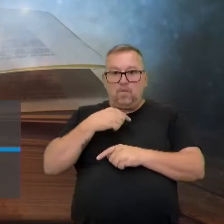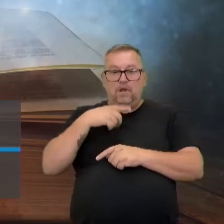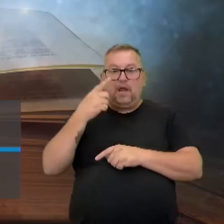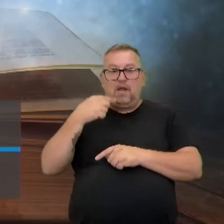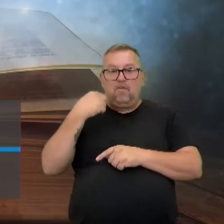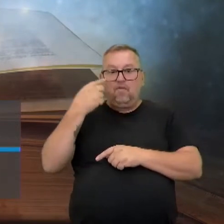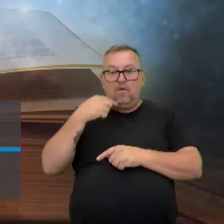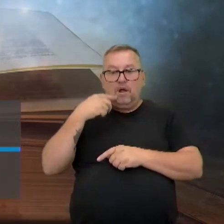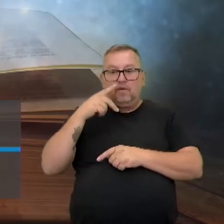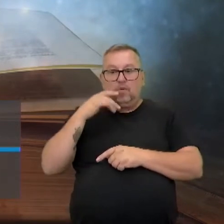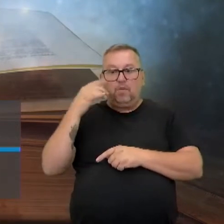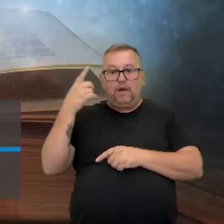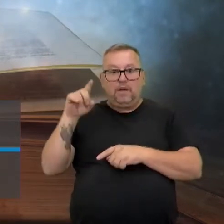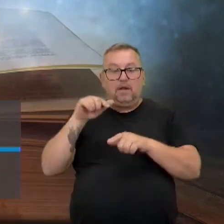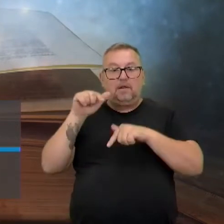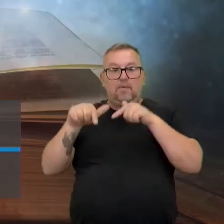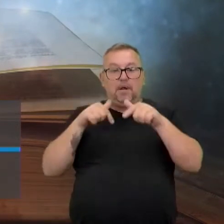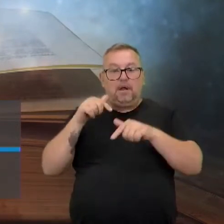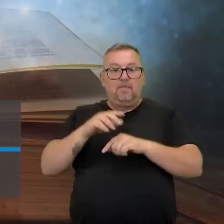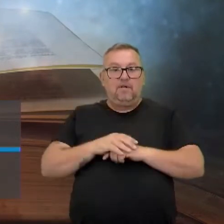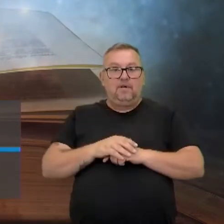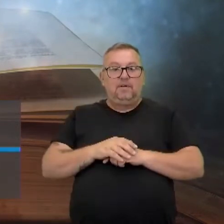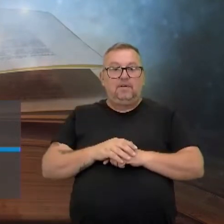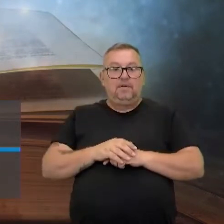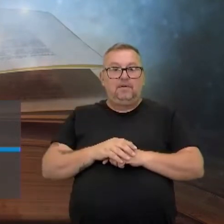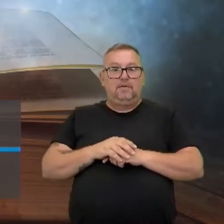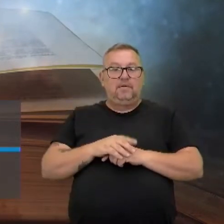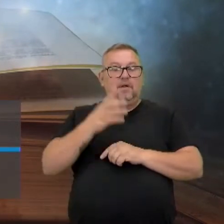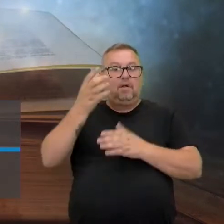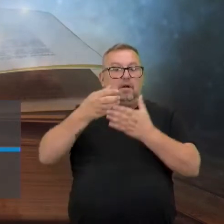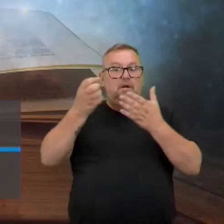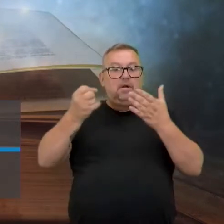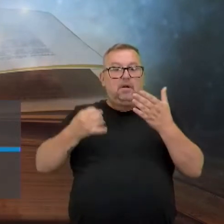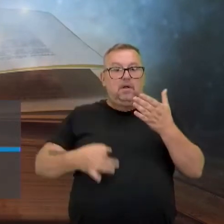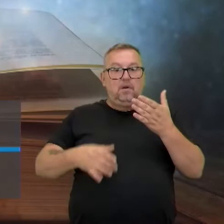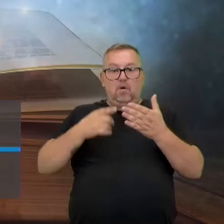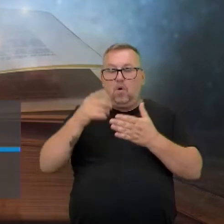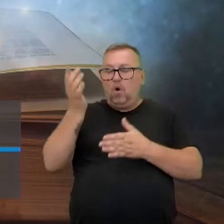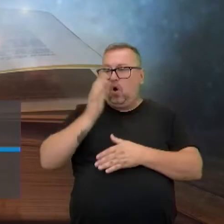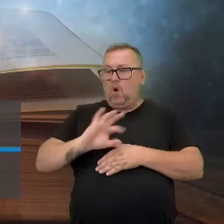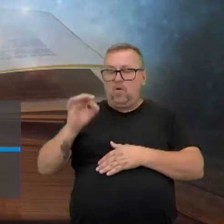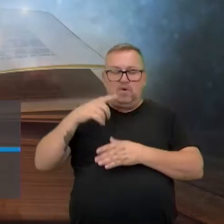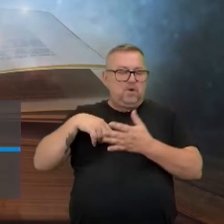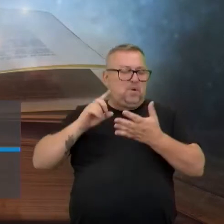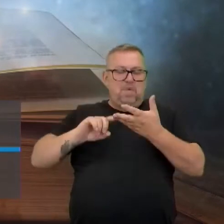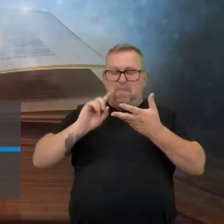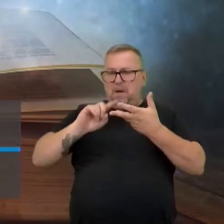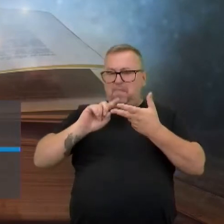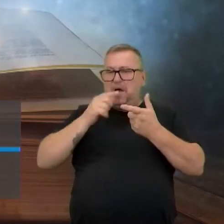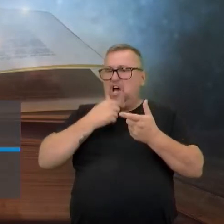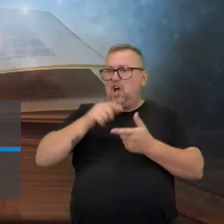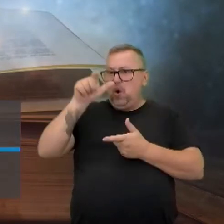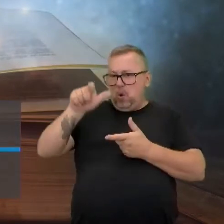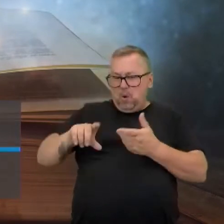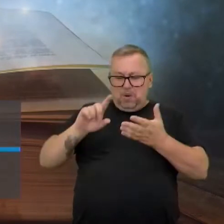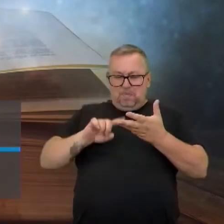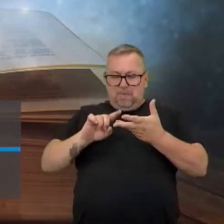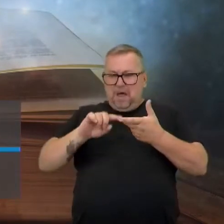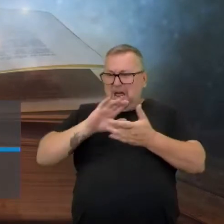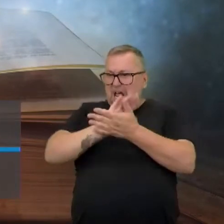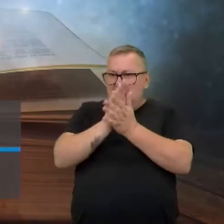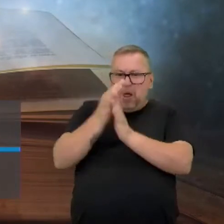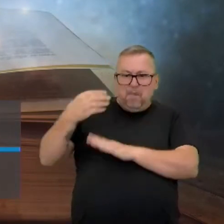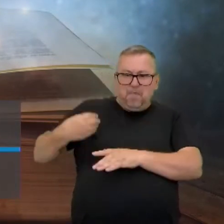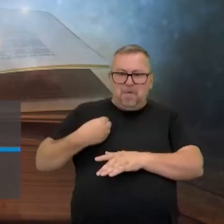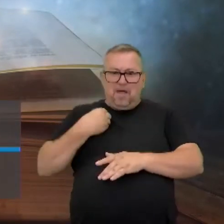advogado do pai dele, que trabalhava com o pai dele. E foi aí que ele descreve que o homem era horrível e que não sei o quê, e que o homem ia acabar com a vida